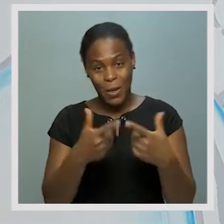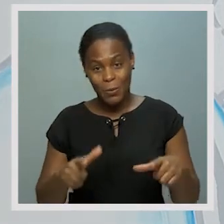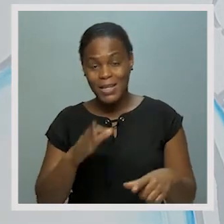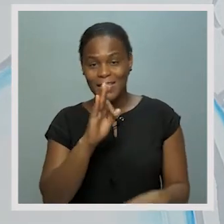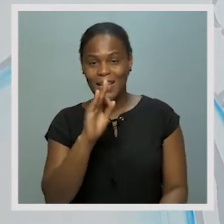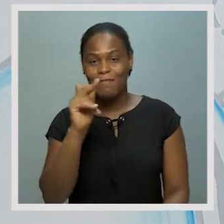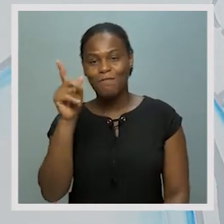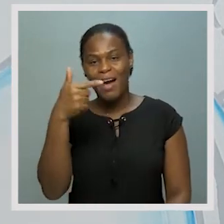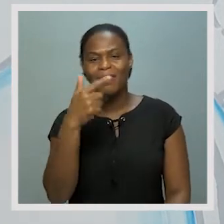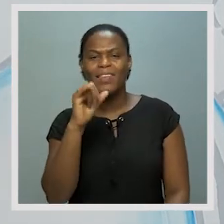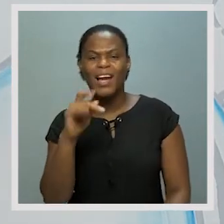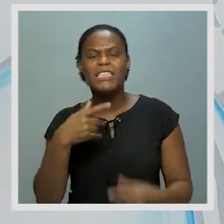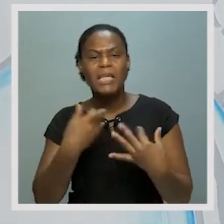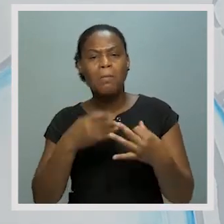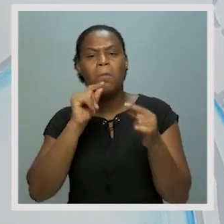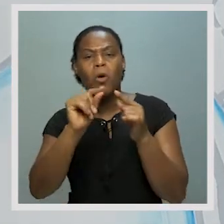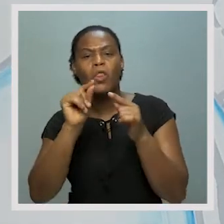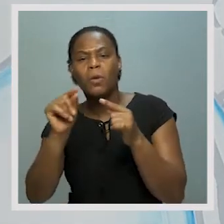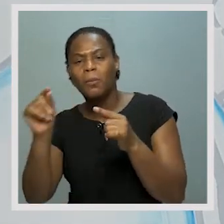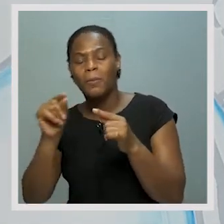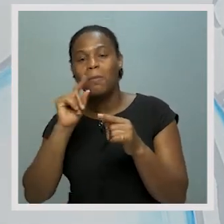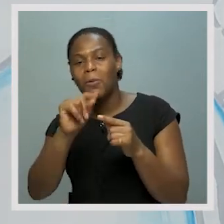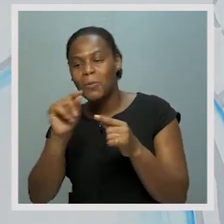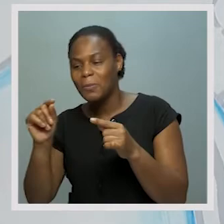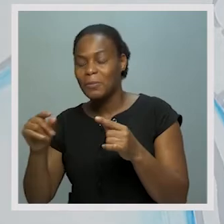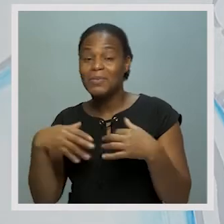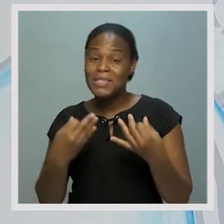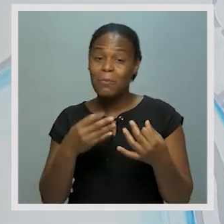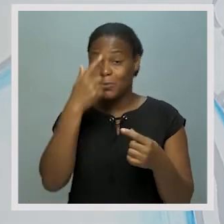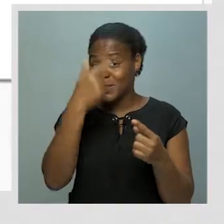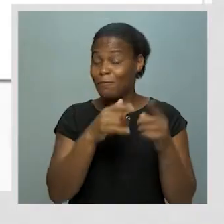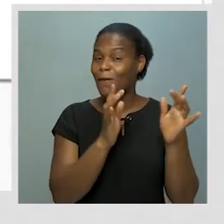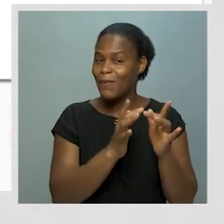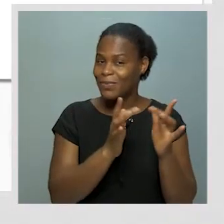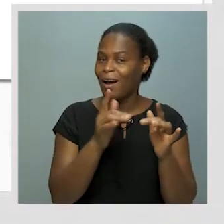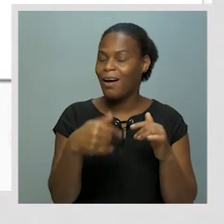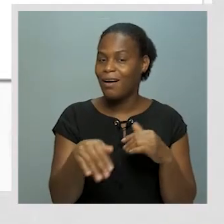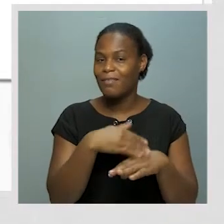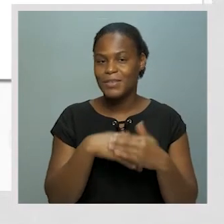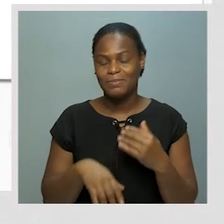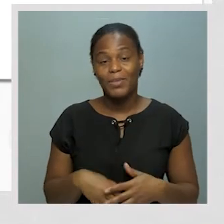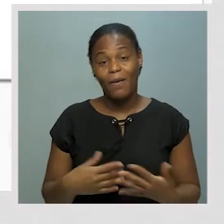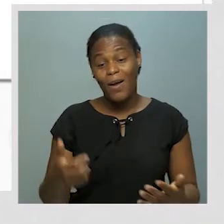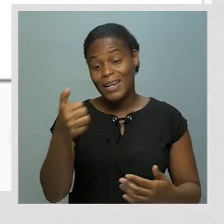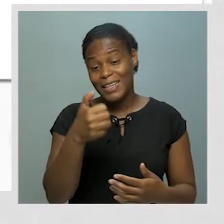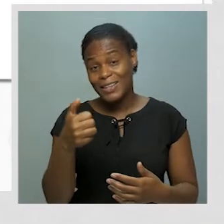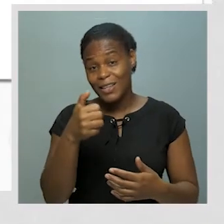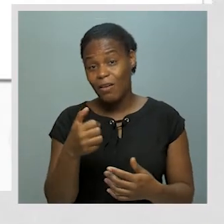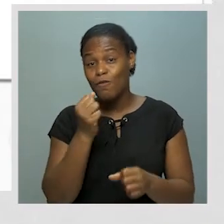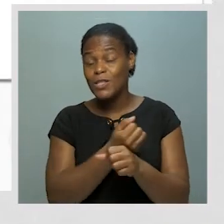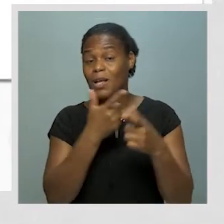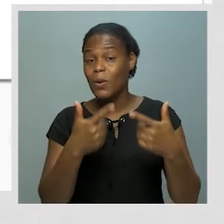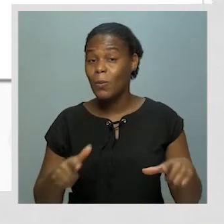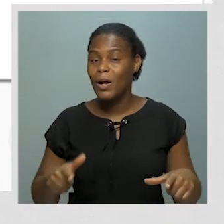linguagem fática. Objetivo, tão somente estabelecer o contacto. E nós temos quinta função de